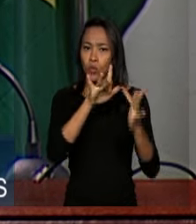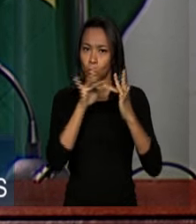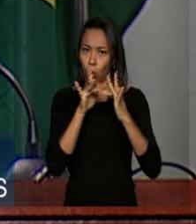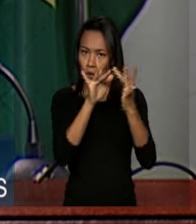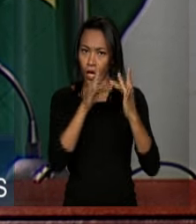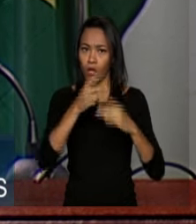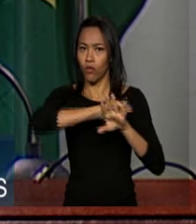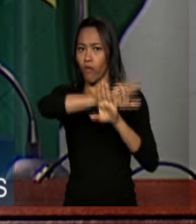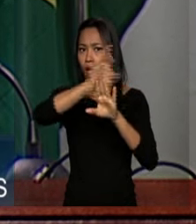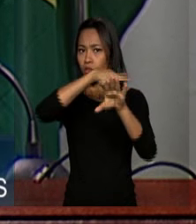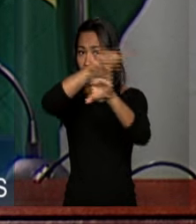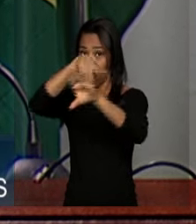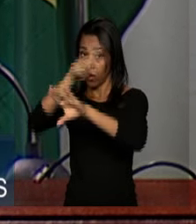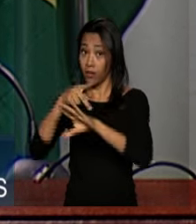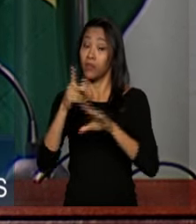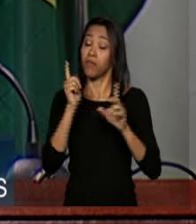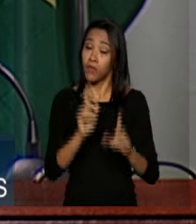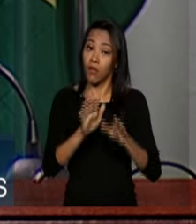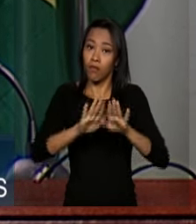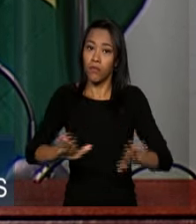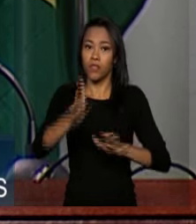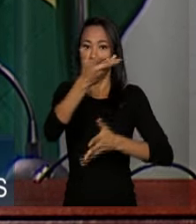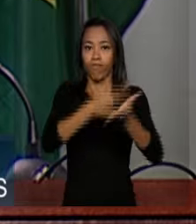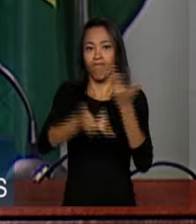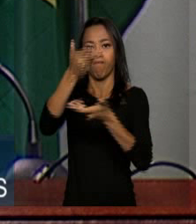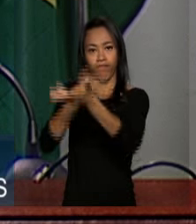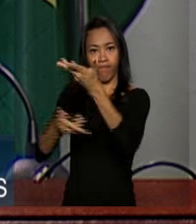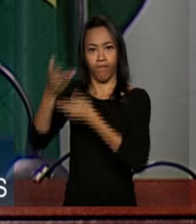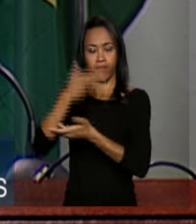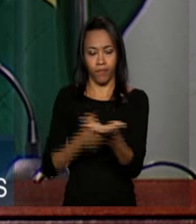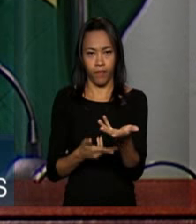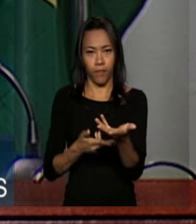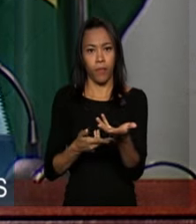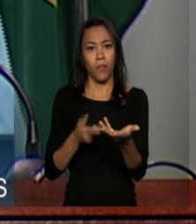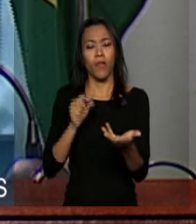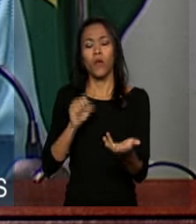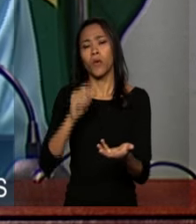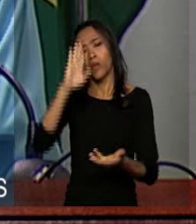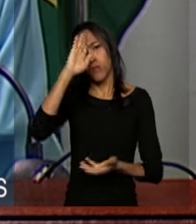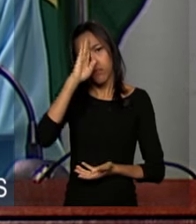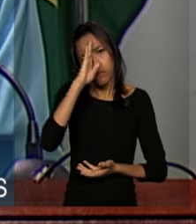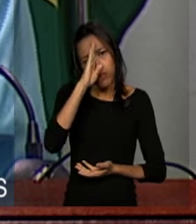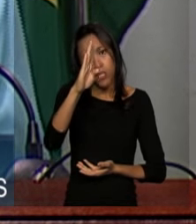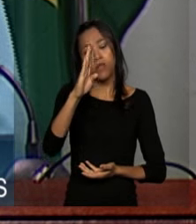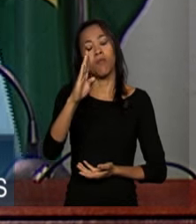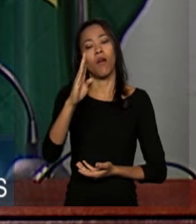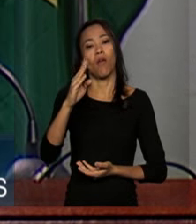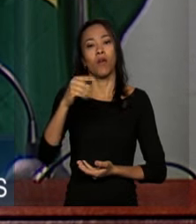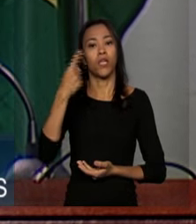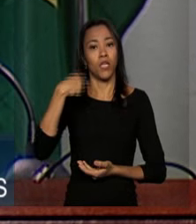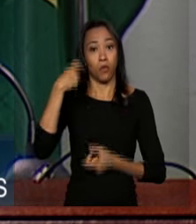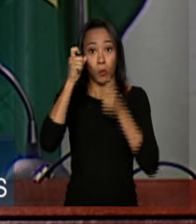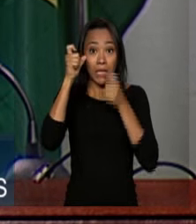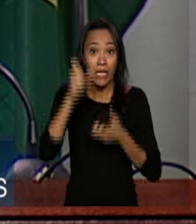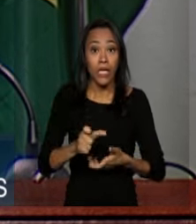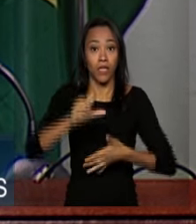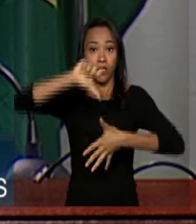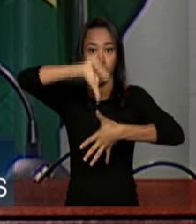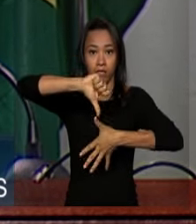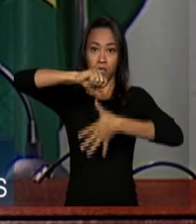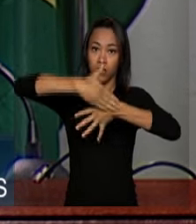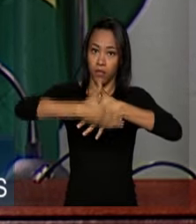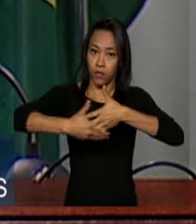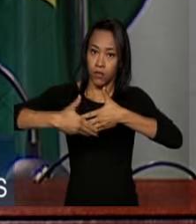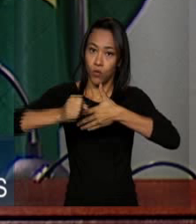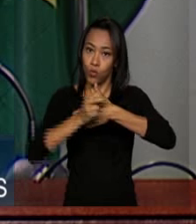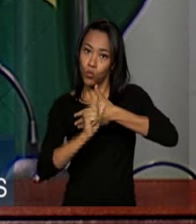mas necessariamente multipolar. O peso fundamental que damos à América do Sul, à América